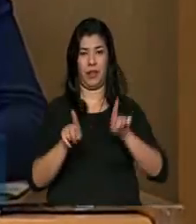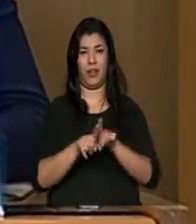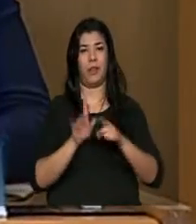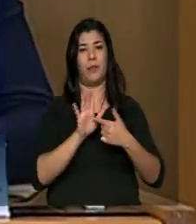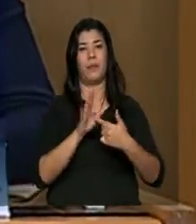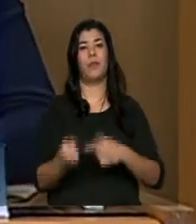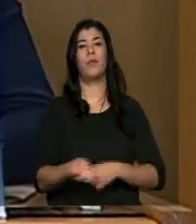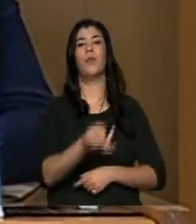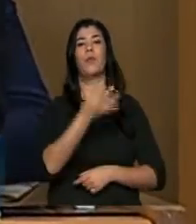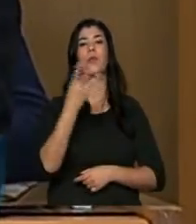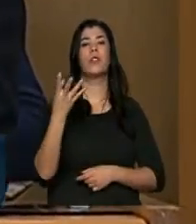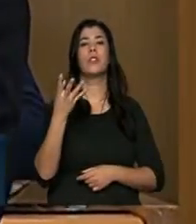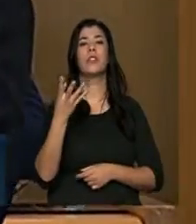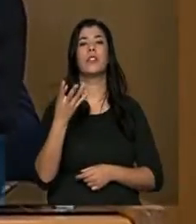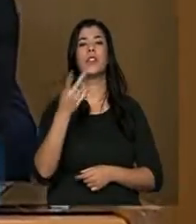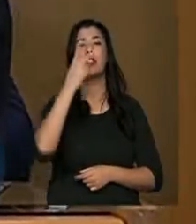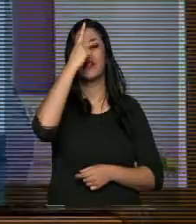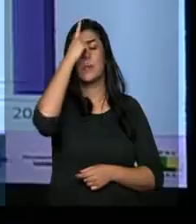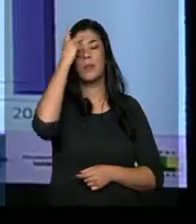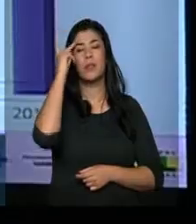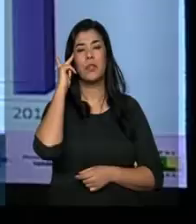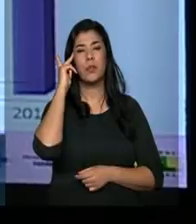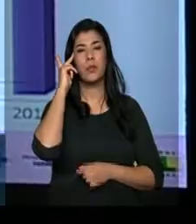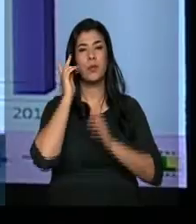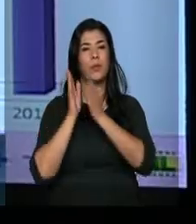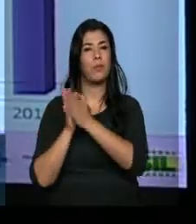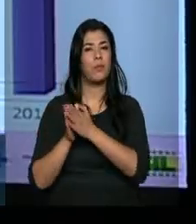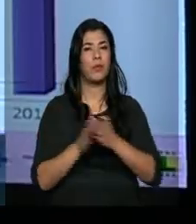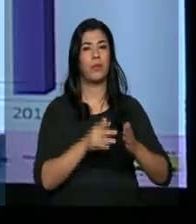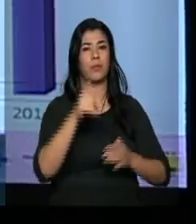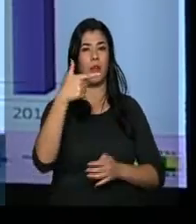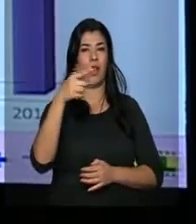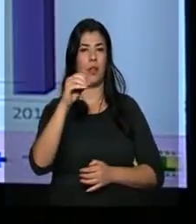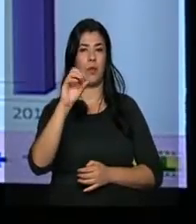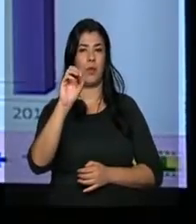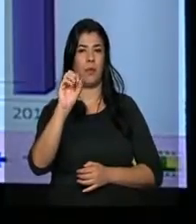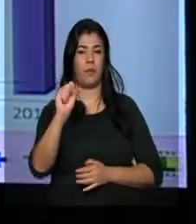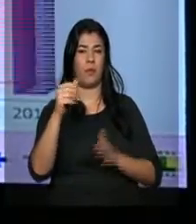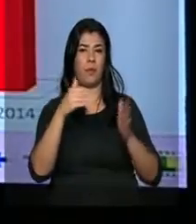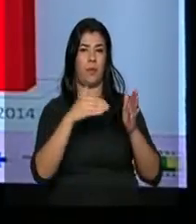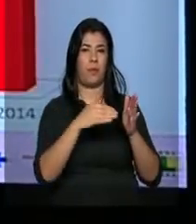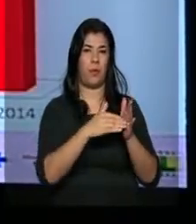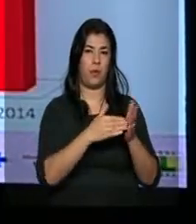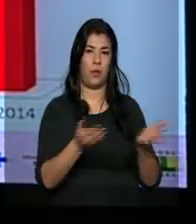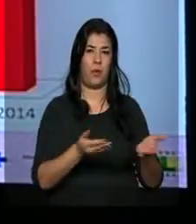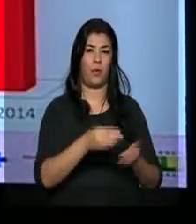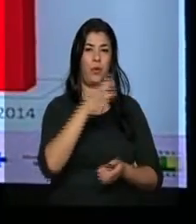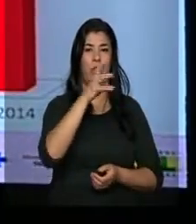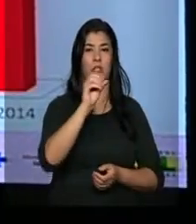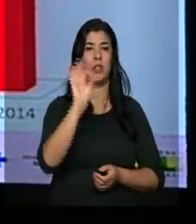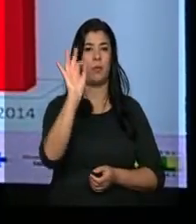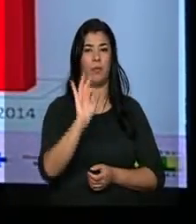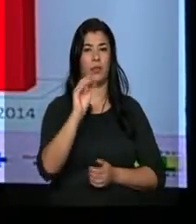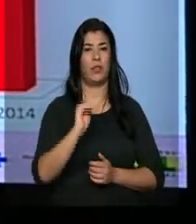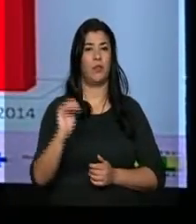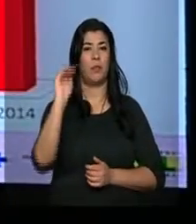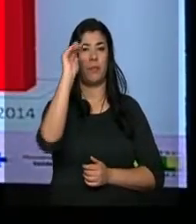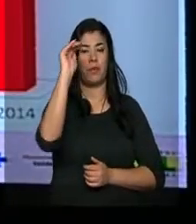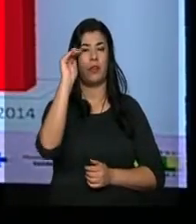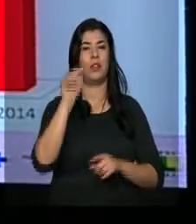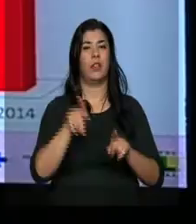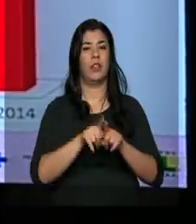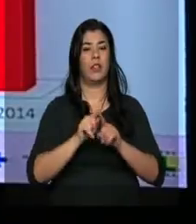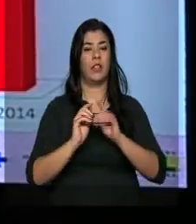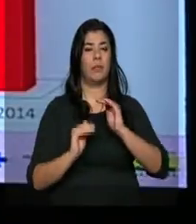de doadoras, cerca de 30% de 2008 para cá. Próximo. O crescimento ano a